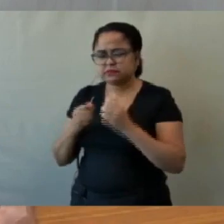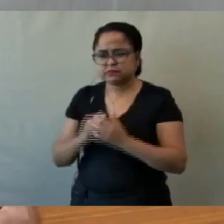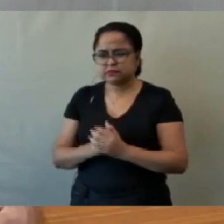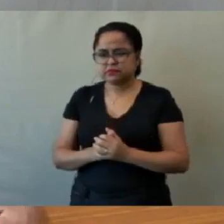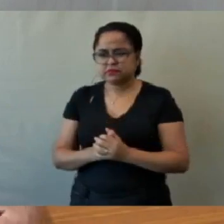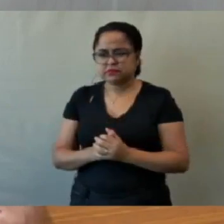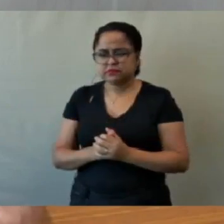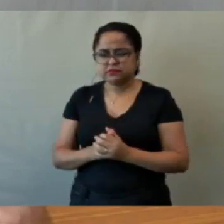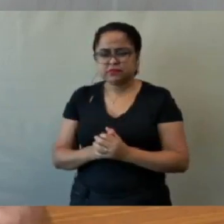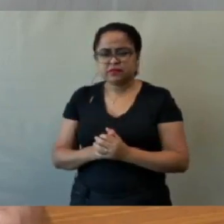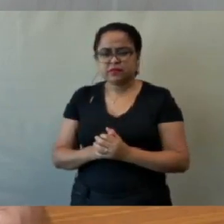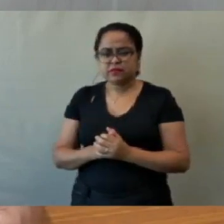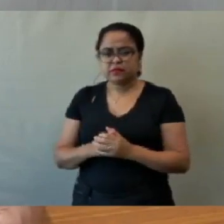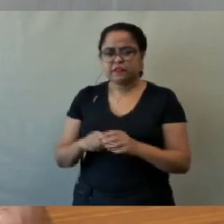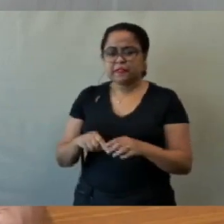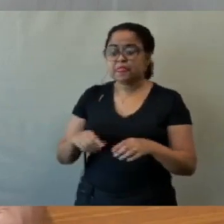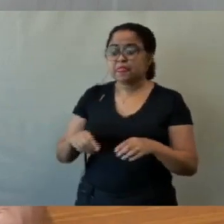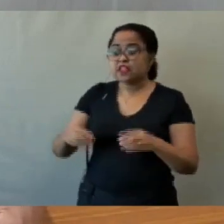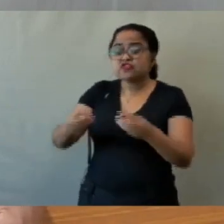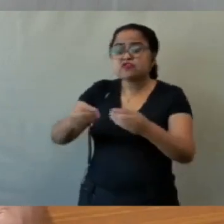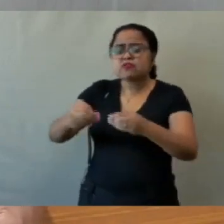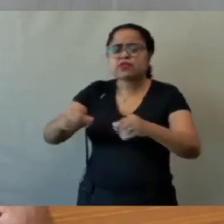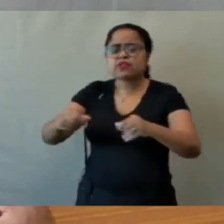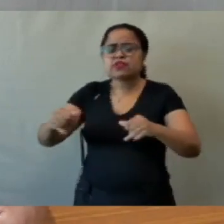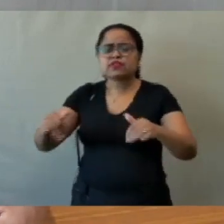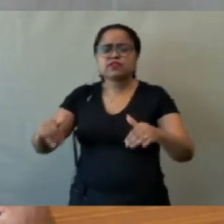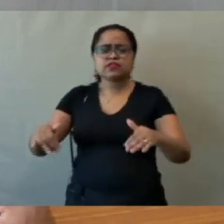uma demanda de terra.